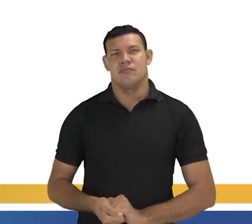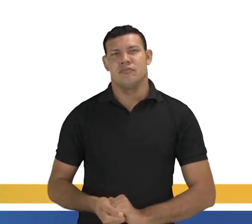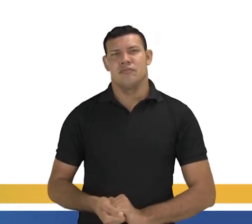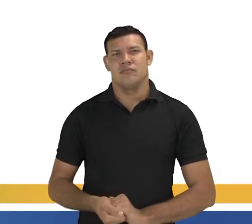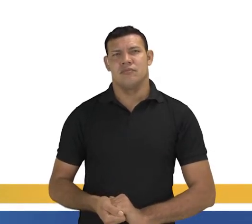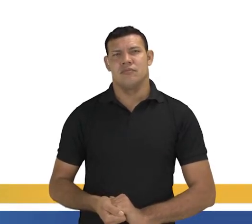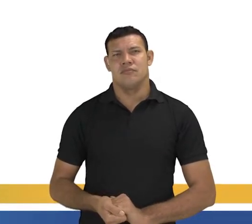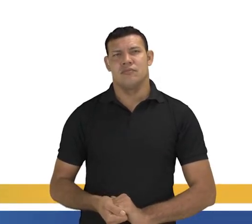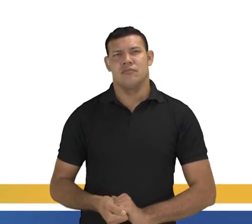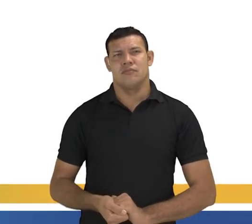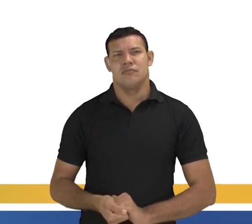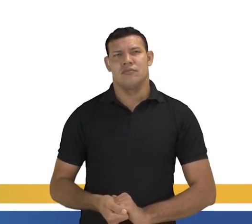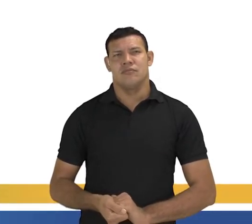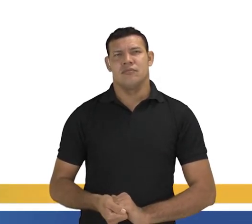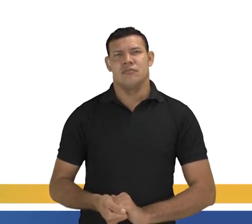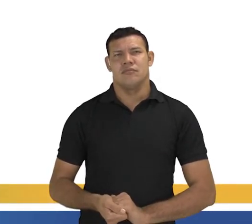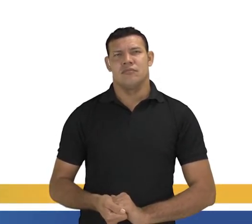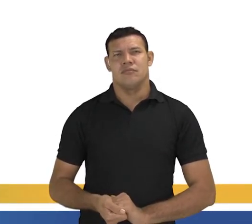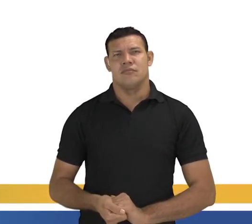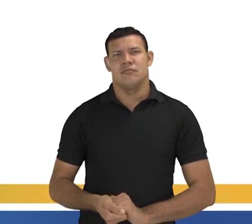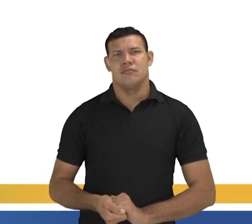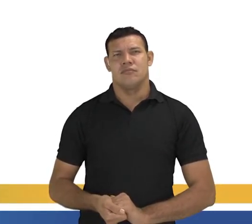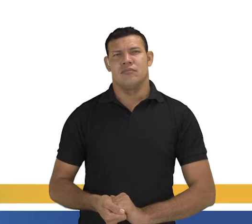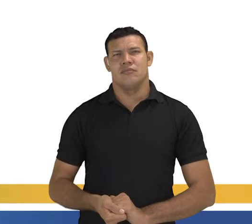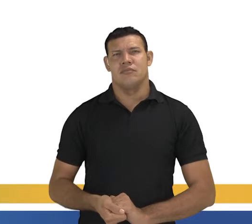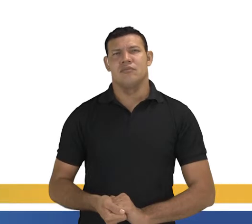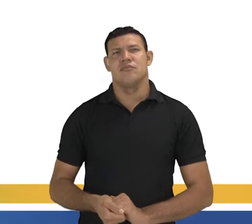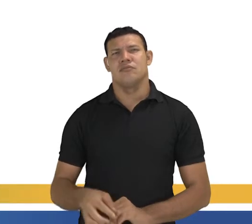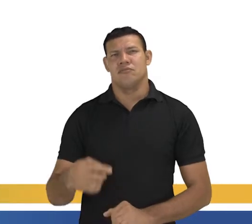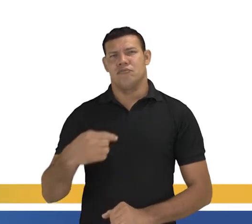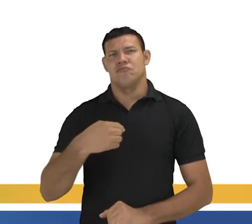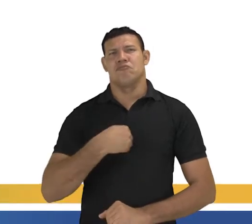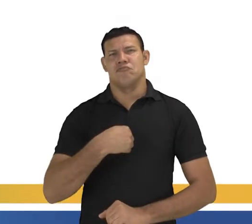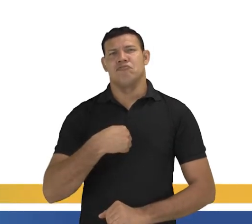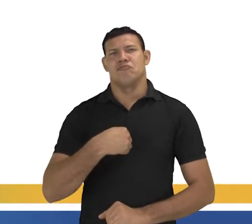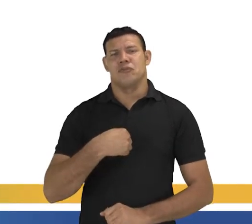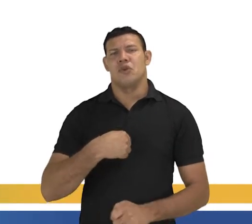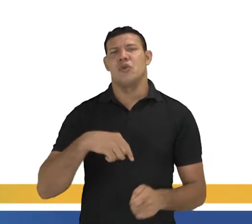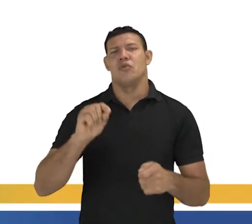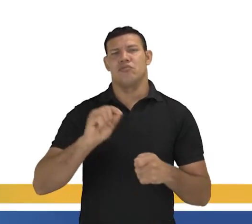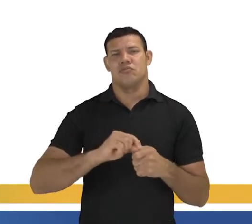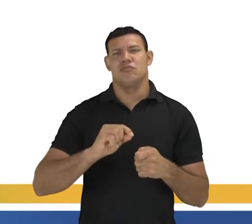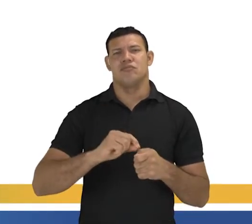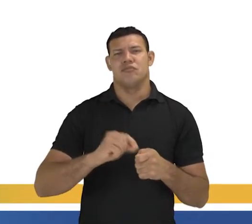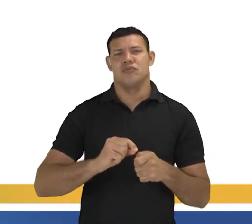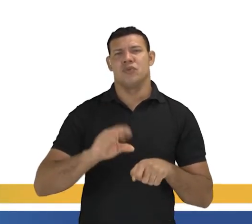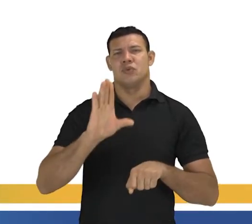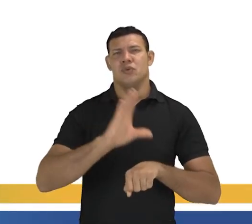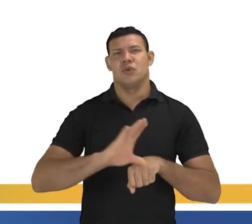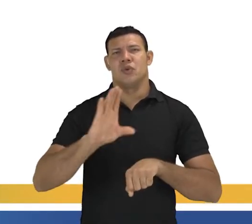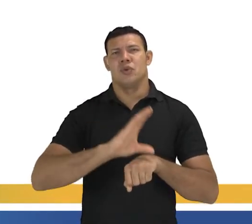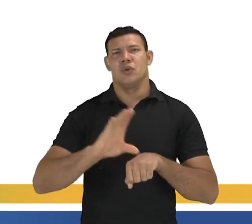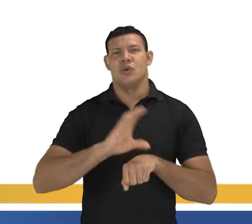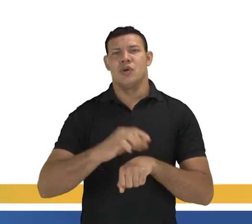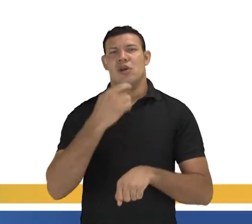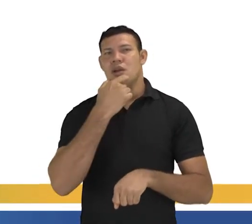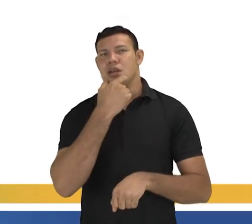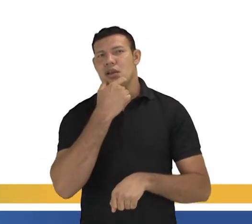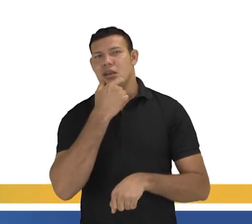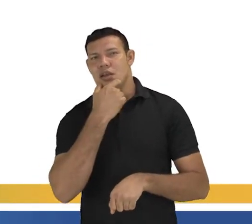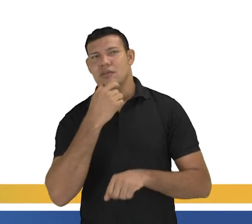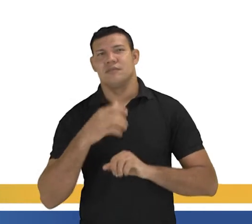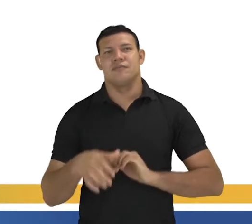English course. Eu tenho ido a um curso de inglês. Segundo exemplo. Who's been working from home?